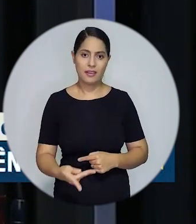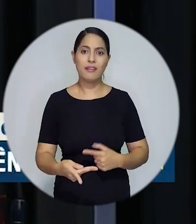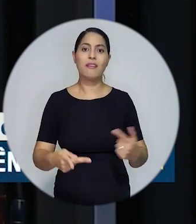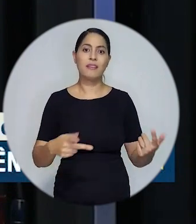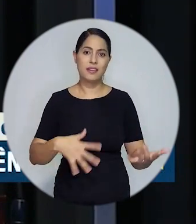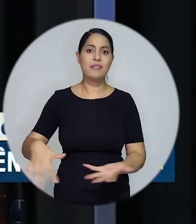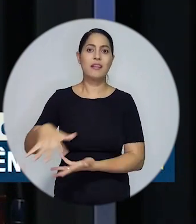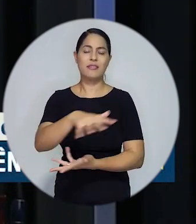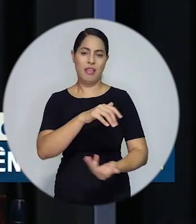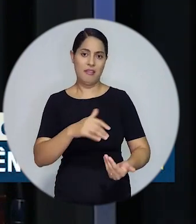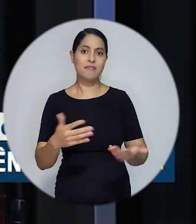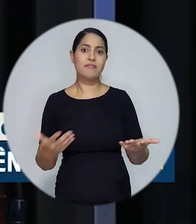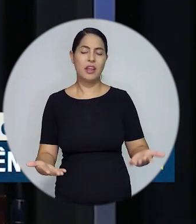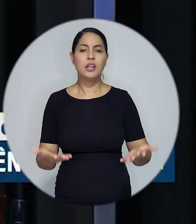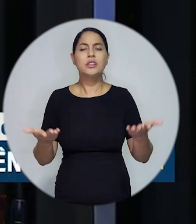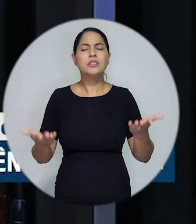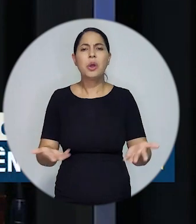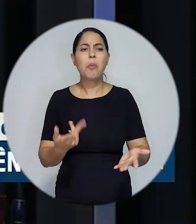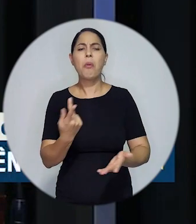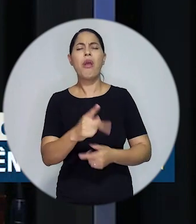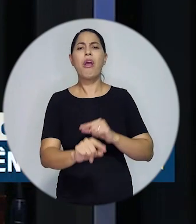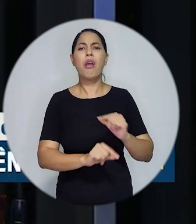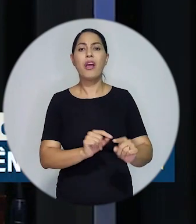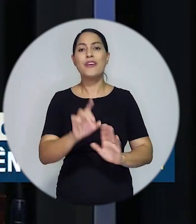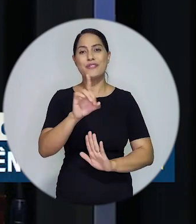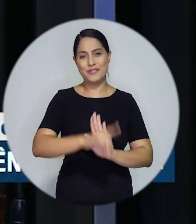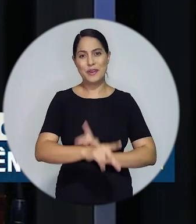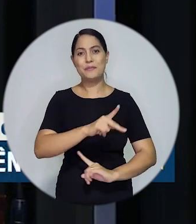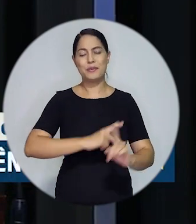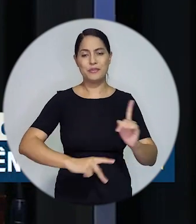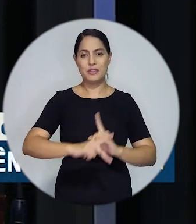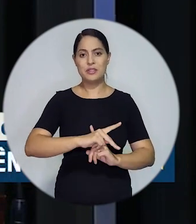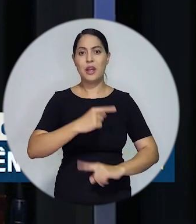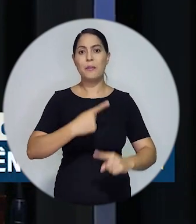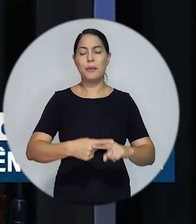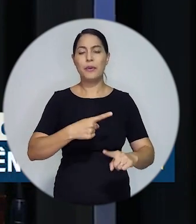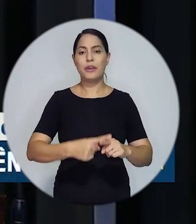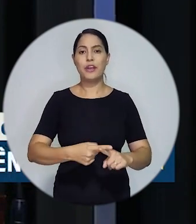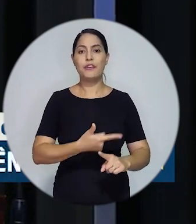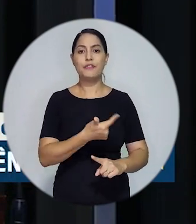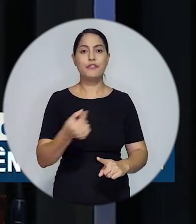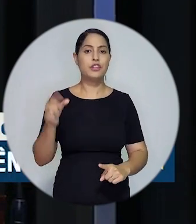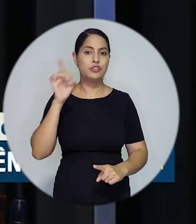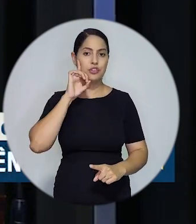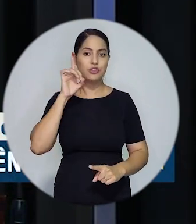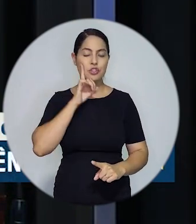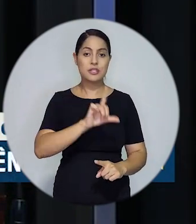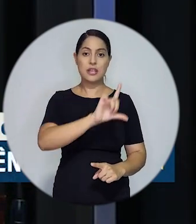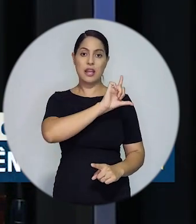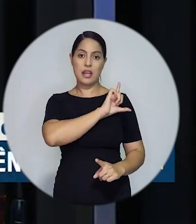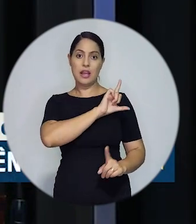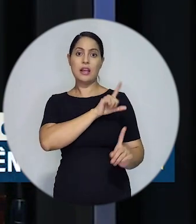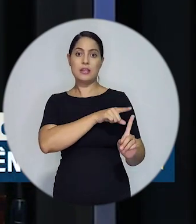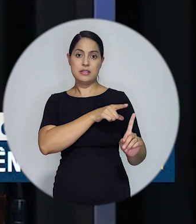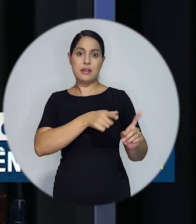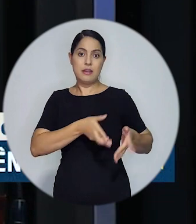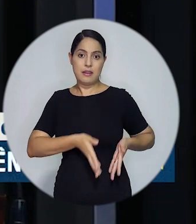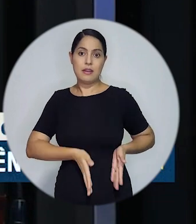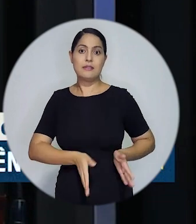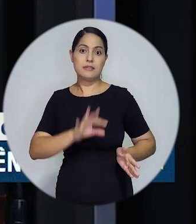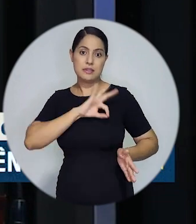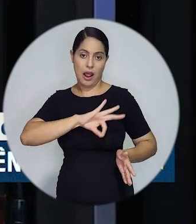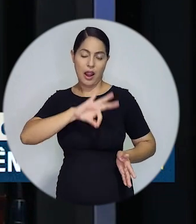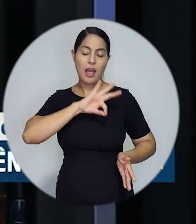de terminar sua vida aqui na Terra. Ele vai atender desde 28 dias antes do salário maternidade